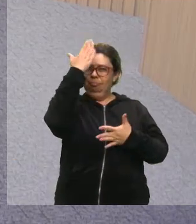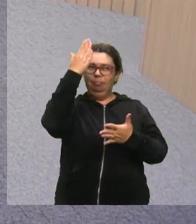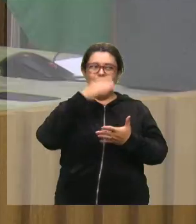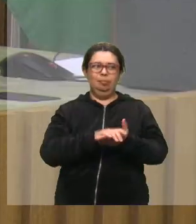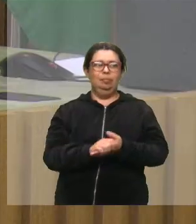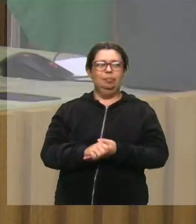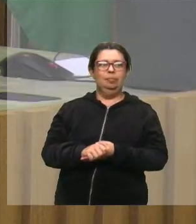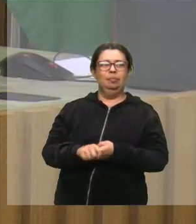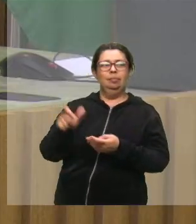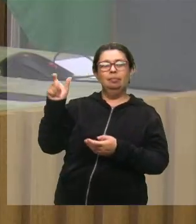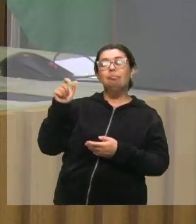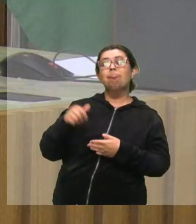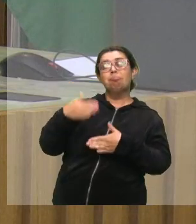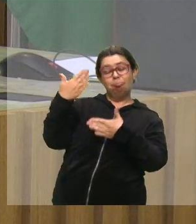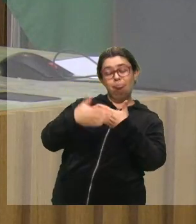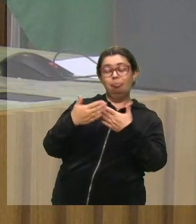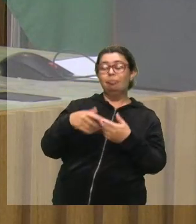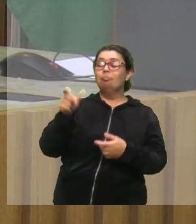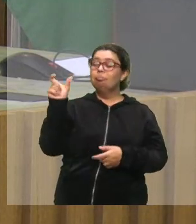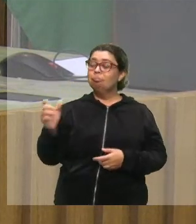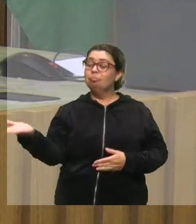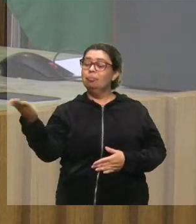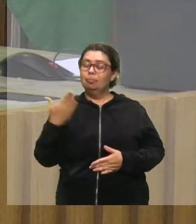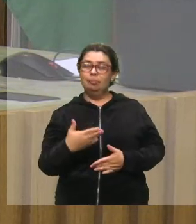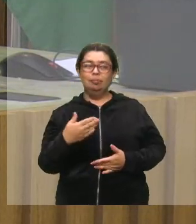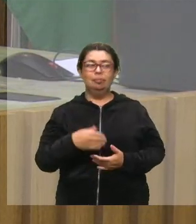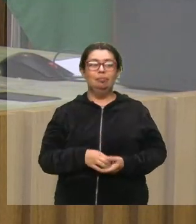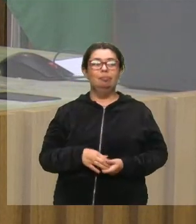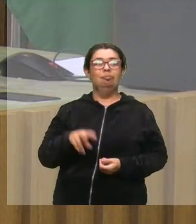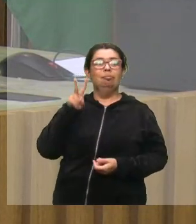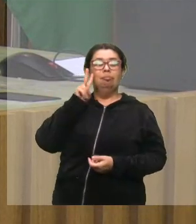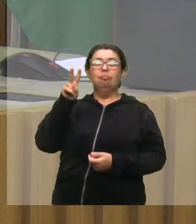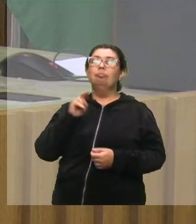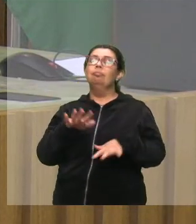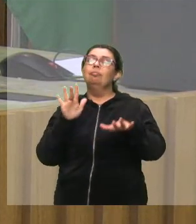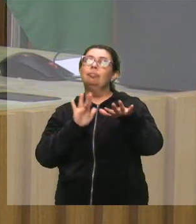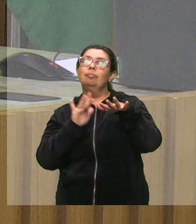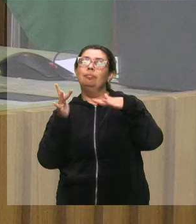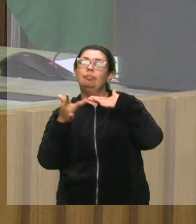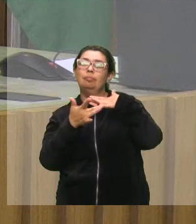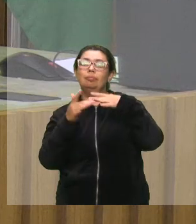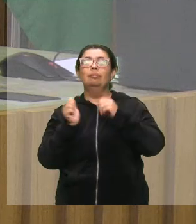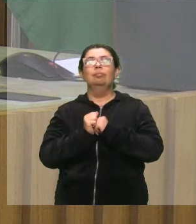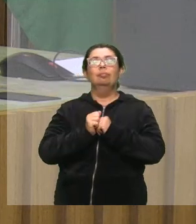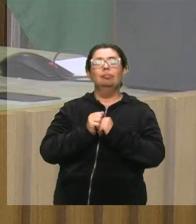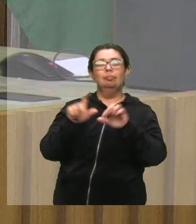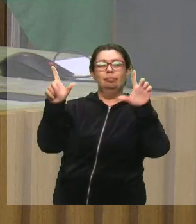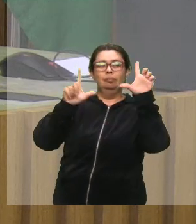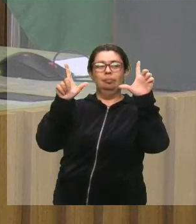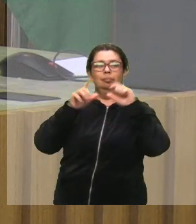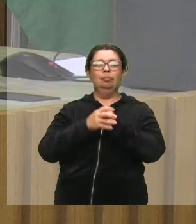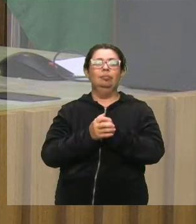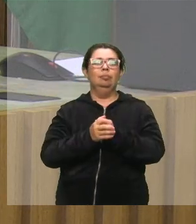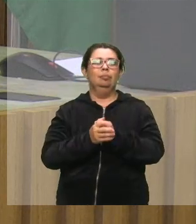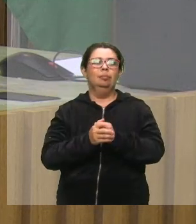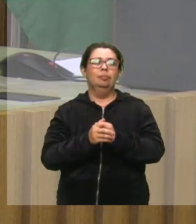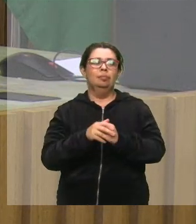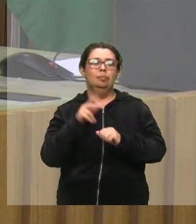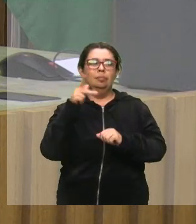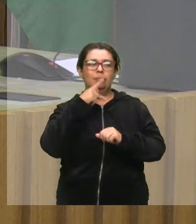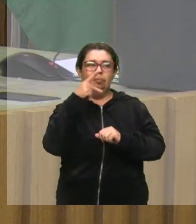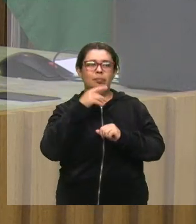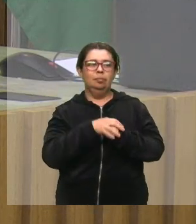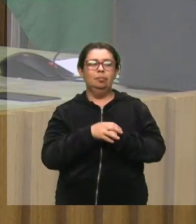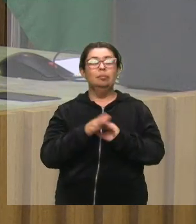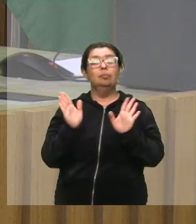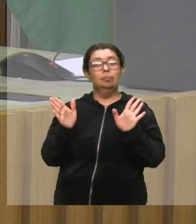quem não pôde também, que estão acompanhando nós pela internet, pela televisão, entendeu? Eu queria falar mais na área